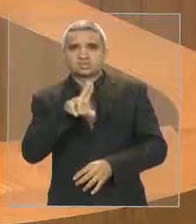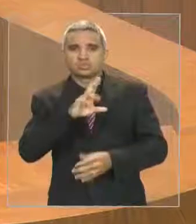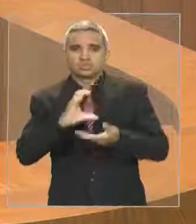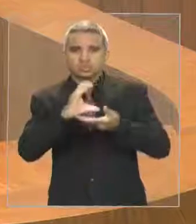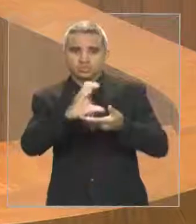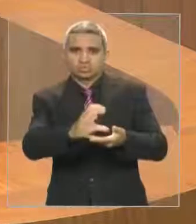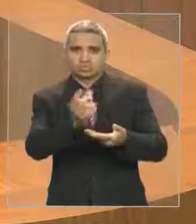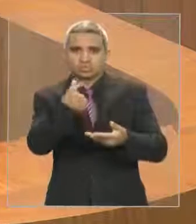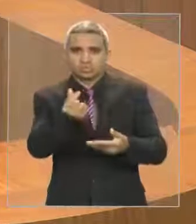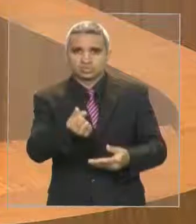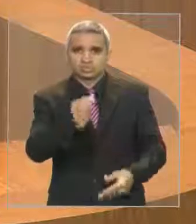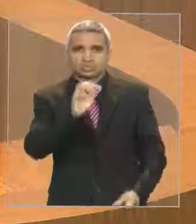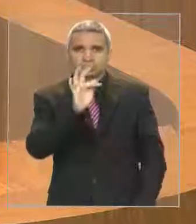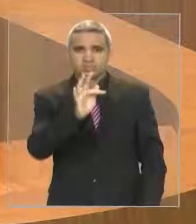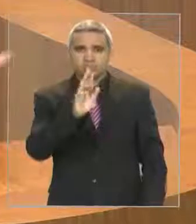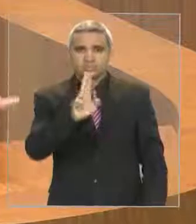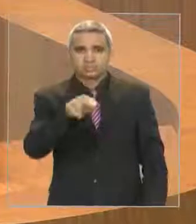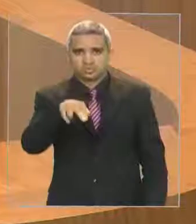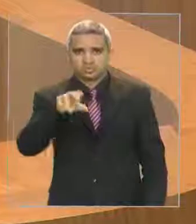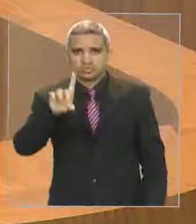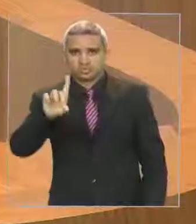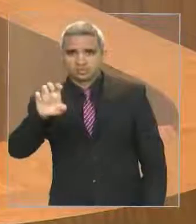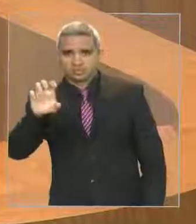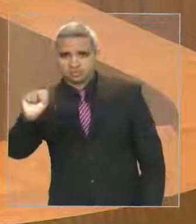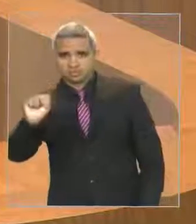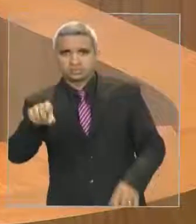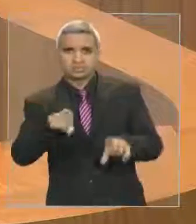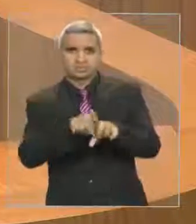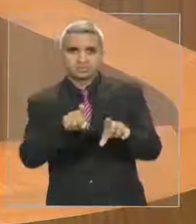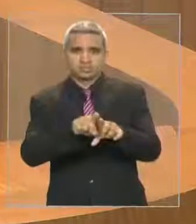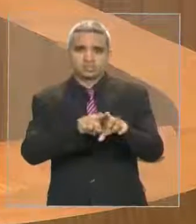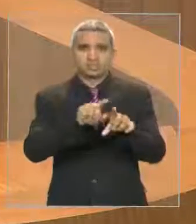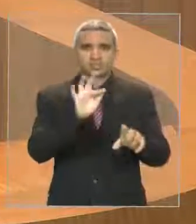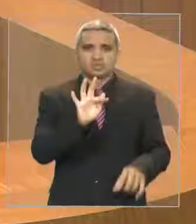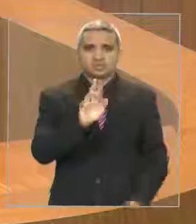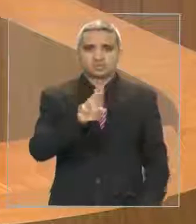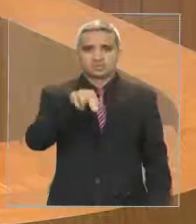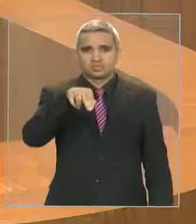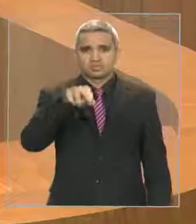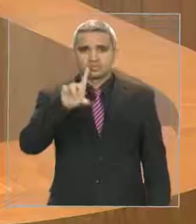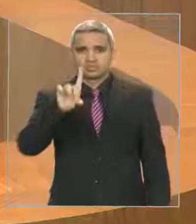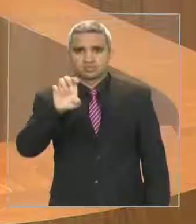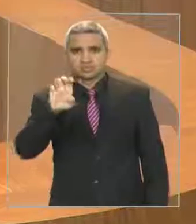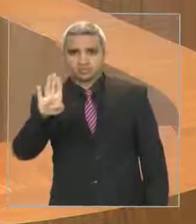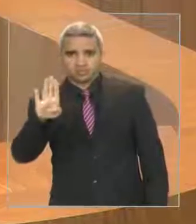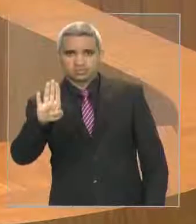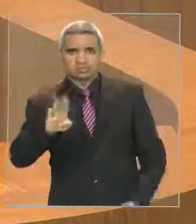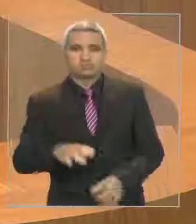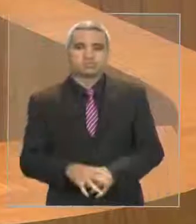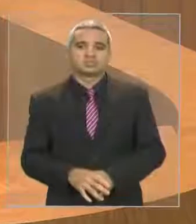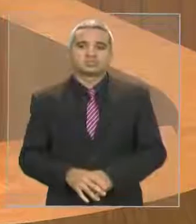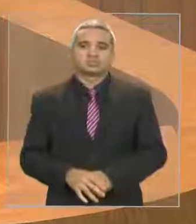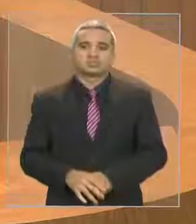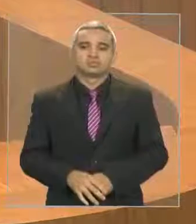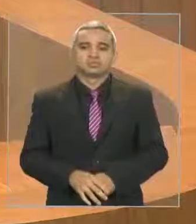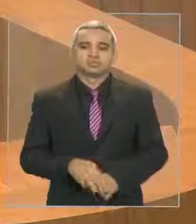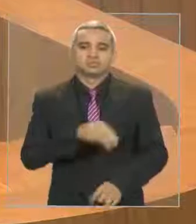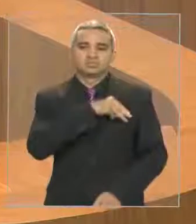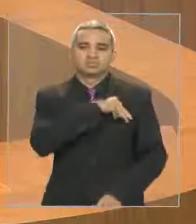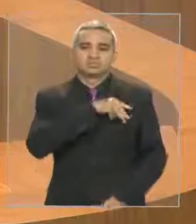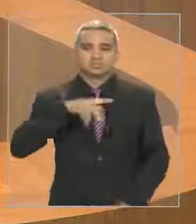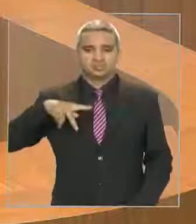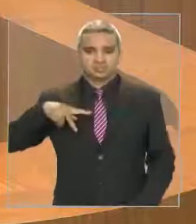recursos do Fundeb, todos os recursos aplicados na cidade de São Luís, na nossa capital. Inclusive o Ministério